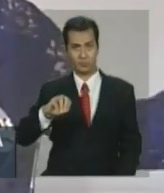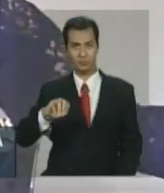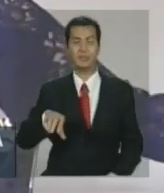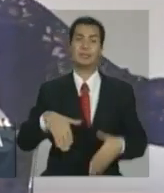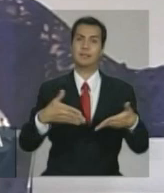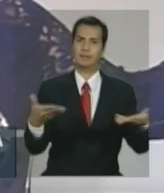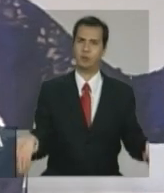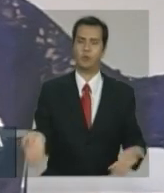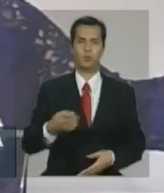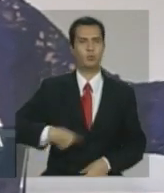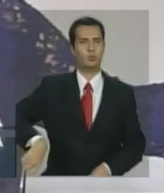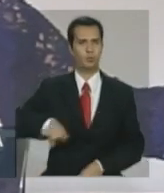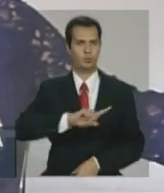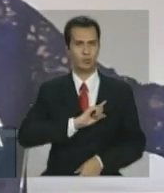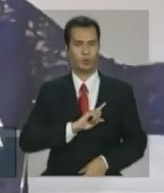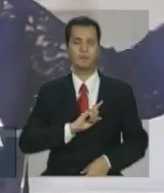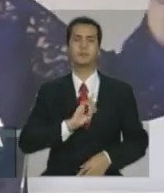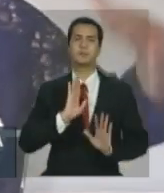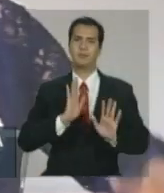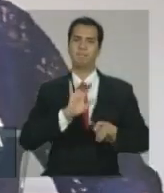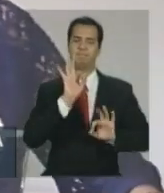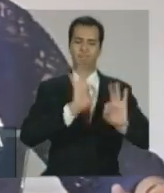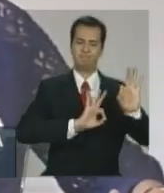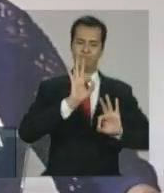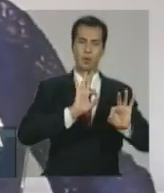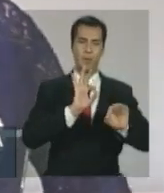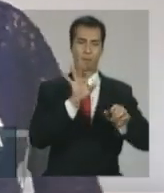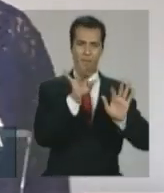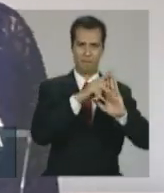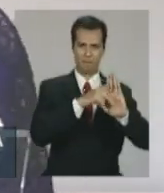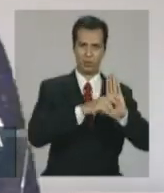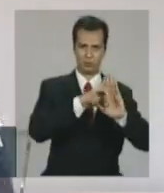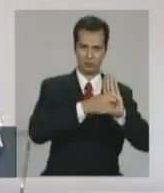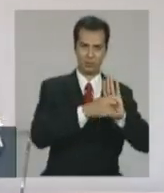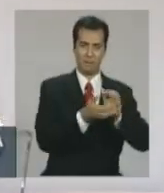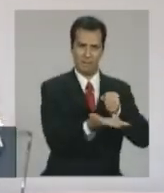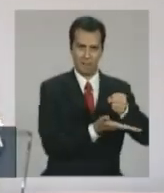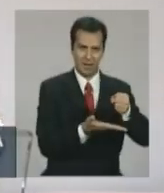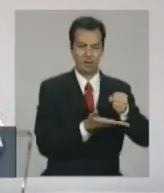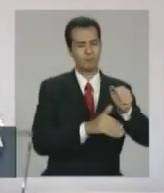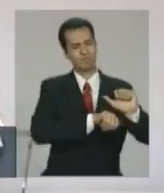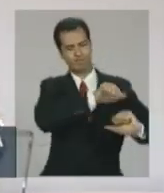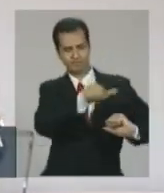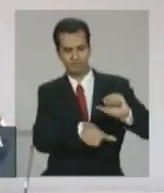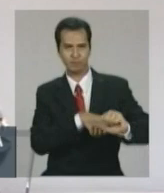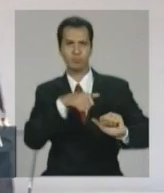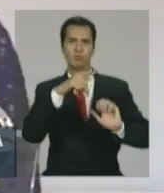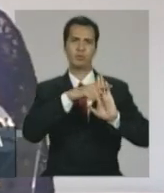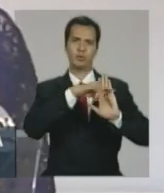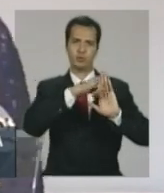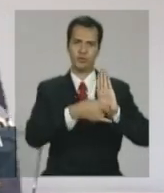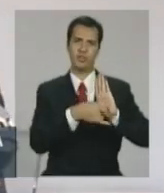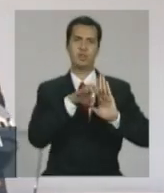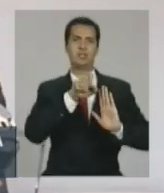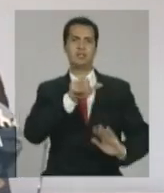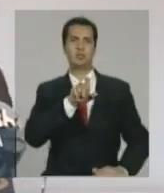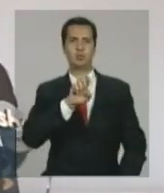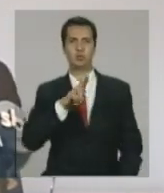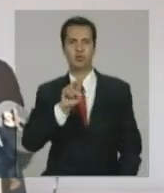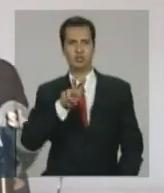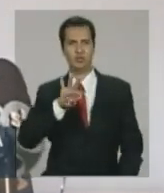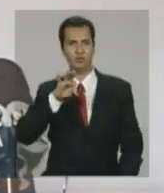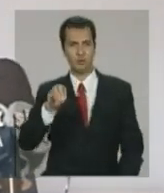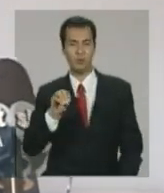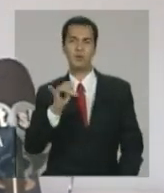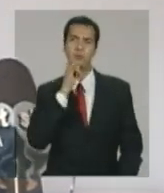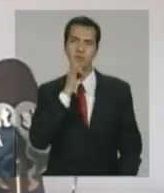refizemos tudo que era projeto básico, colocamos como projeto executivo nas principais situações,